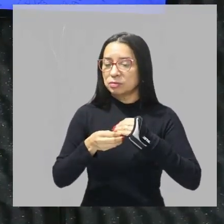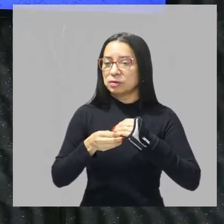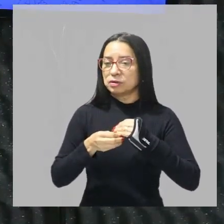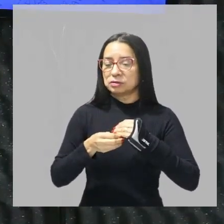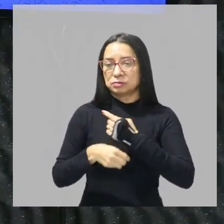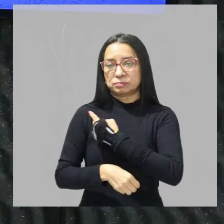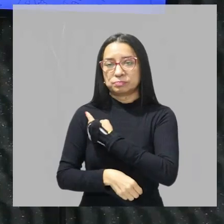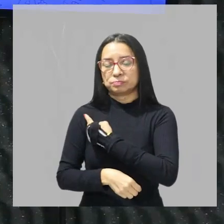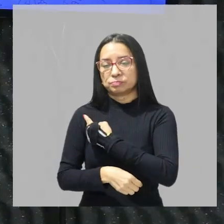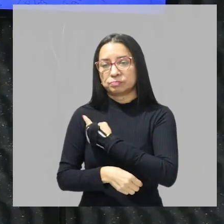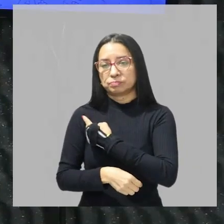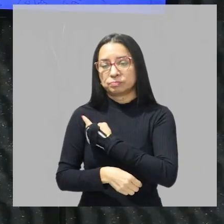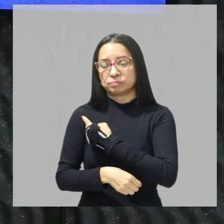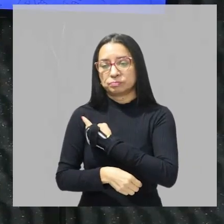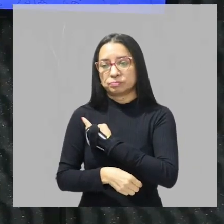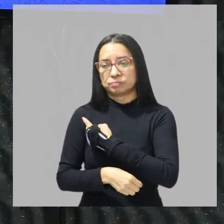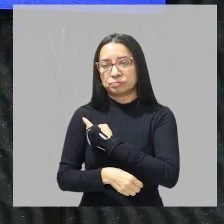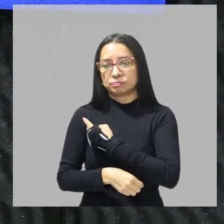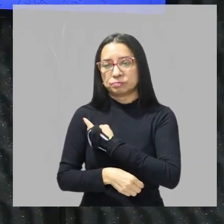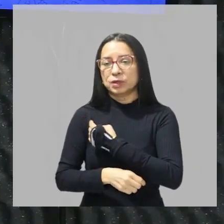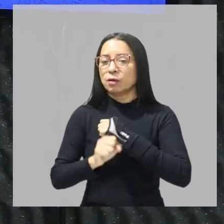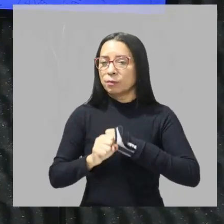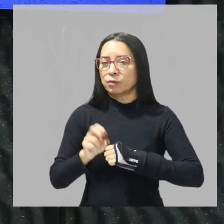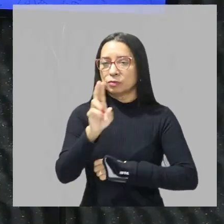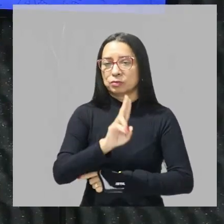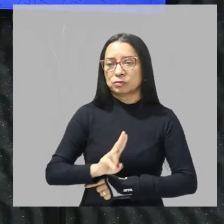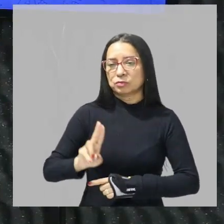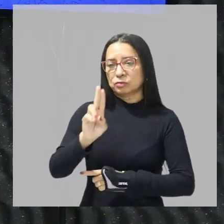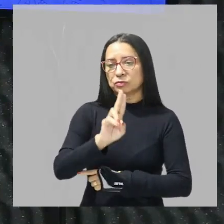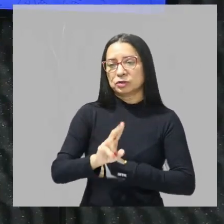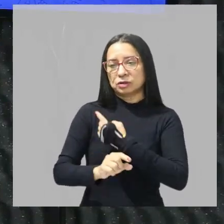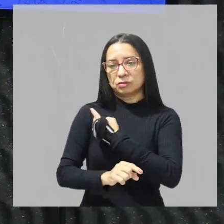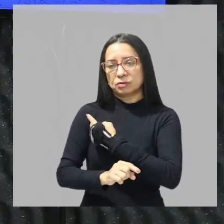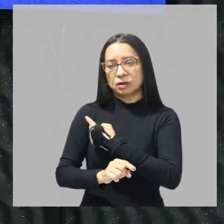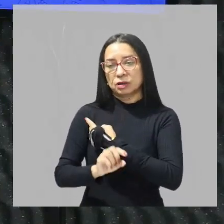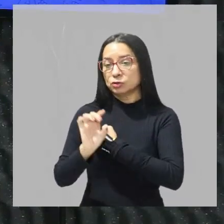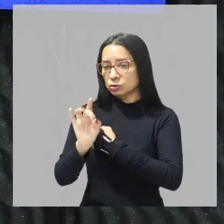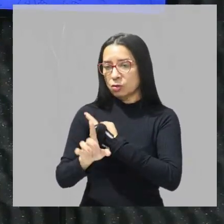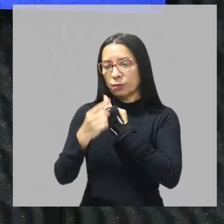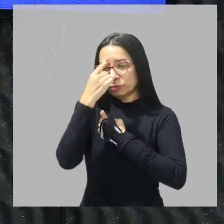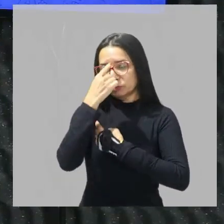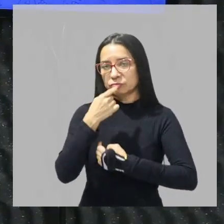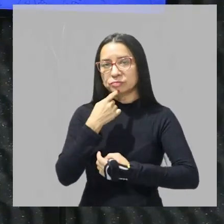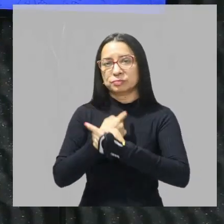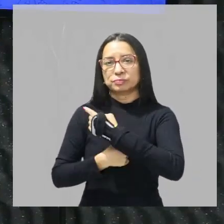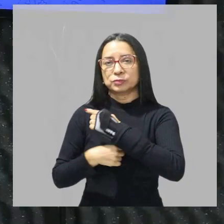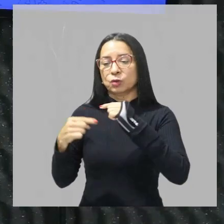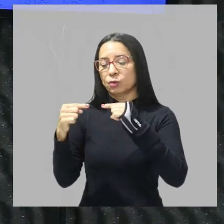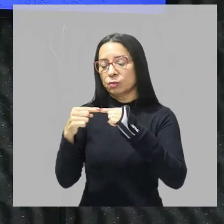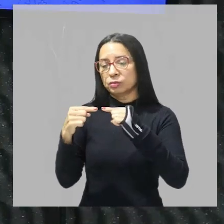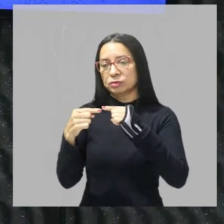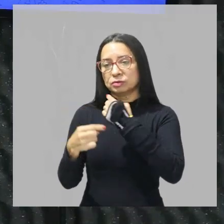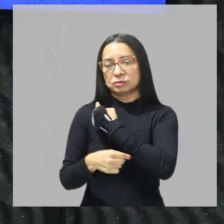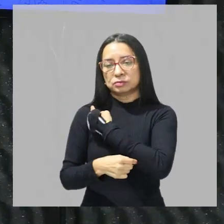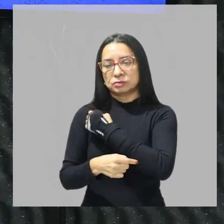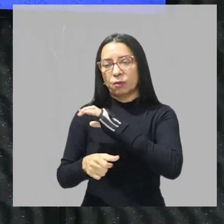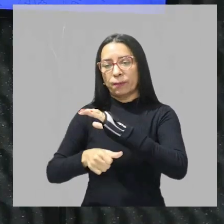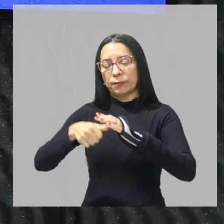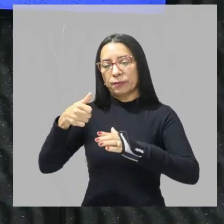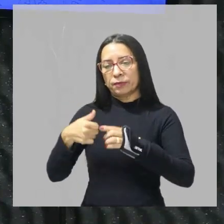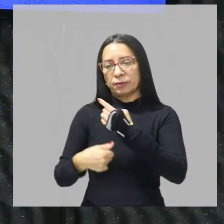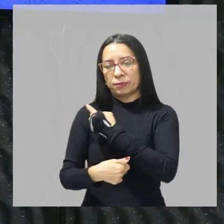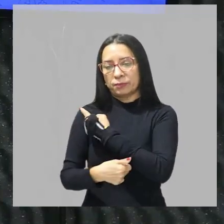alimentar. Por exemplo, você poderia utilizar essa parte aqui, só esse trechinho da nossa teia alimentar. O primeiro nível